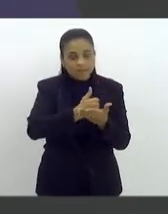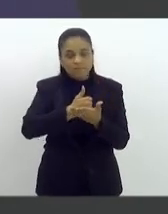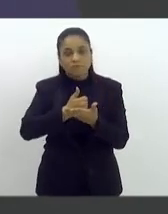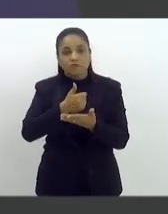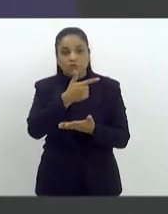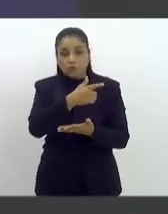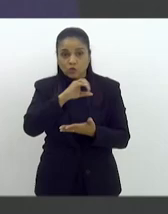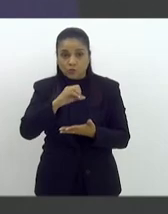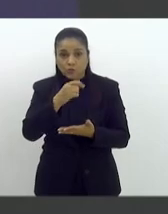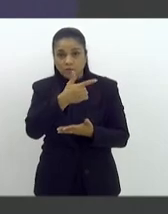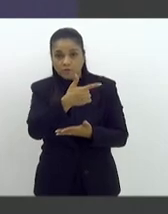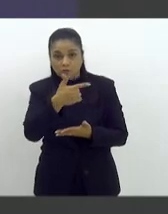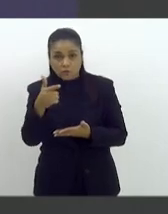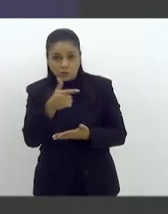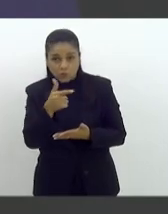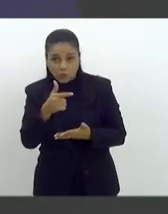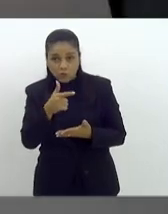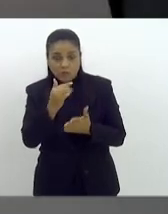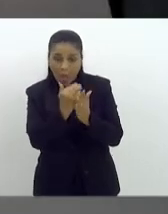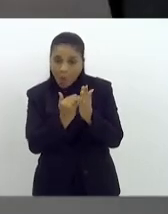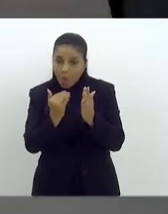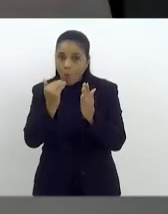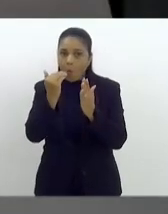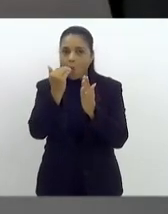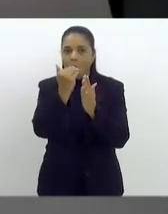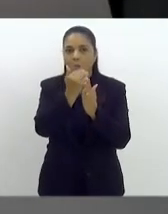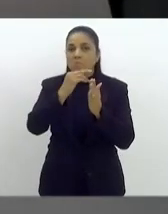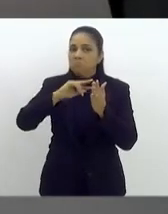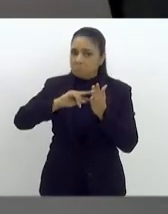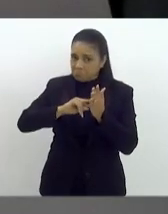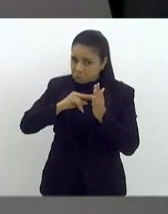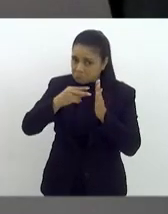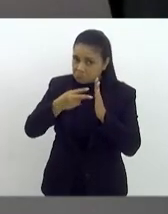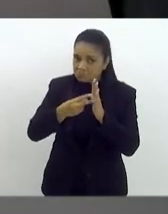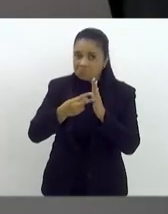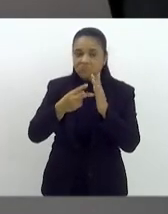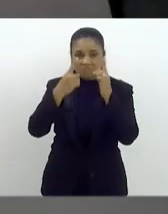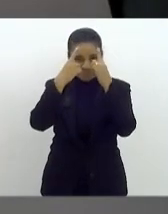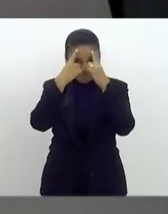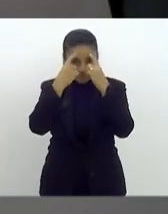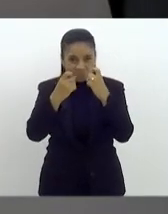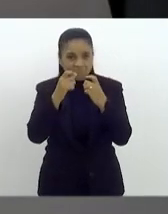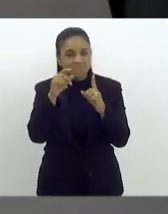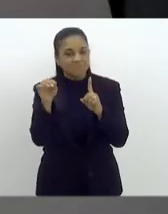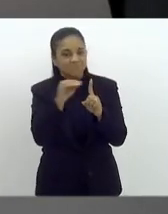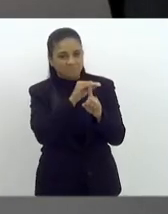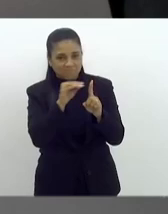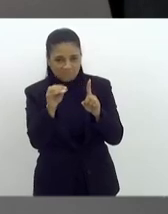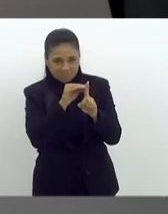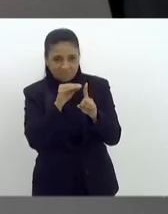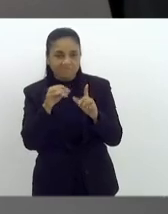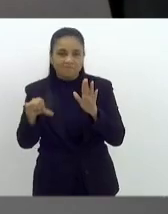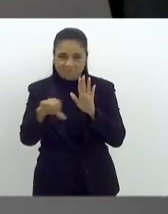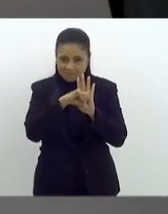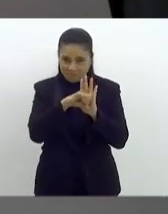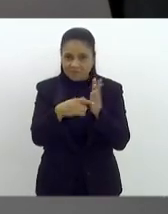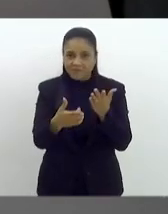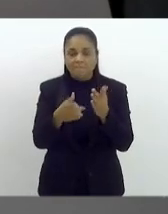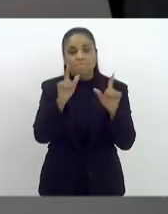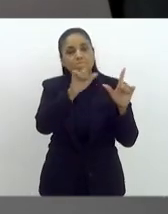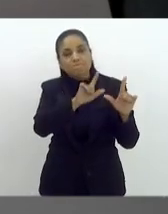observa um aumento significativo do número de vítimas desses tipos penais pode passar por favor